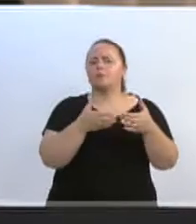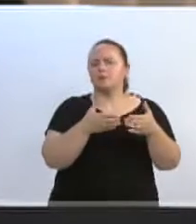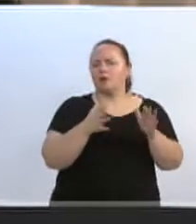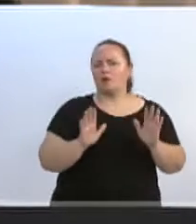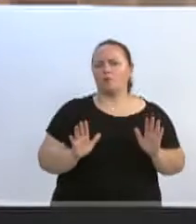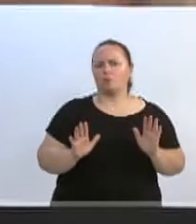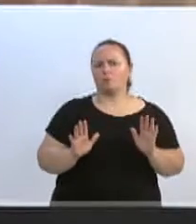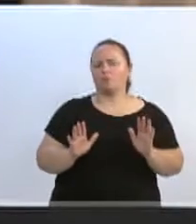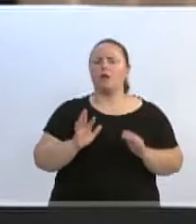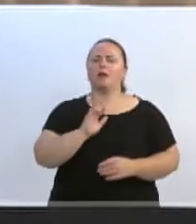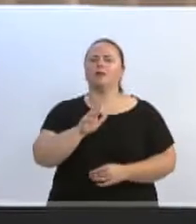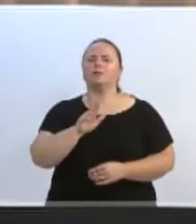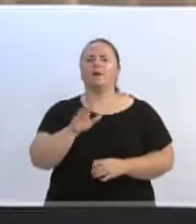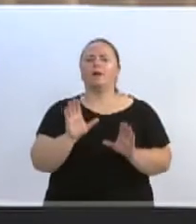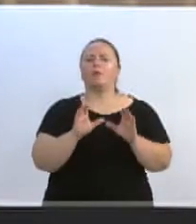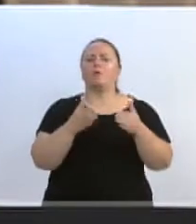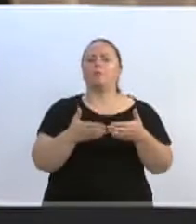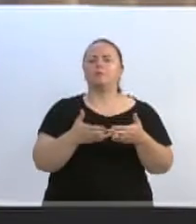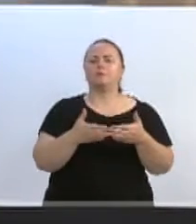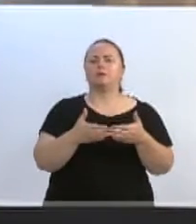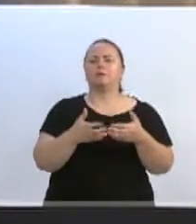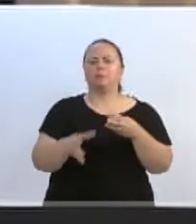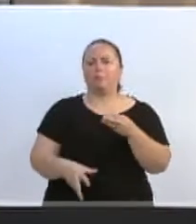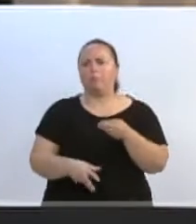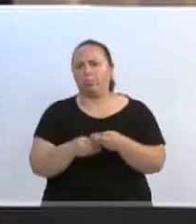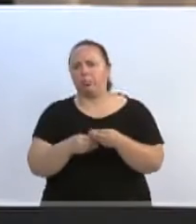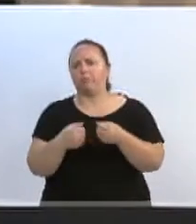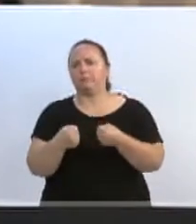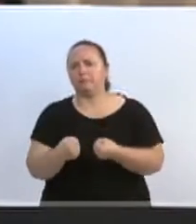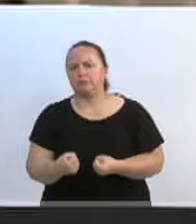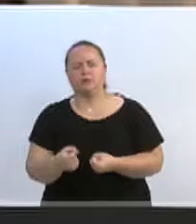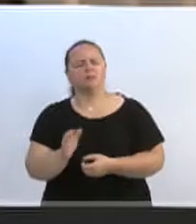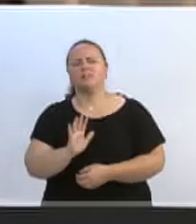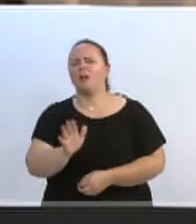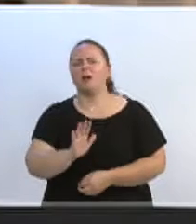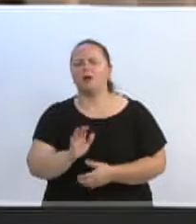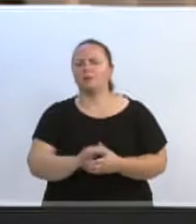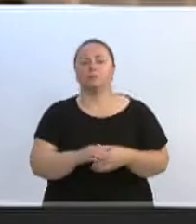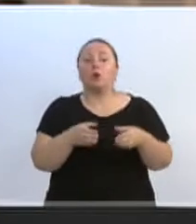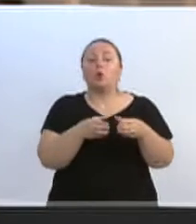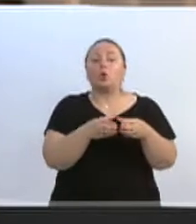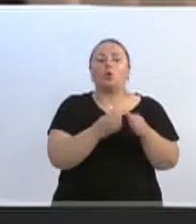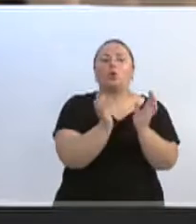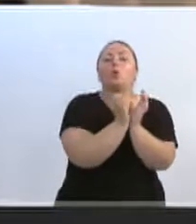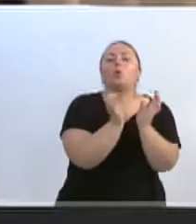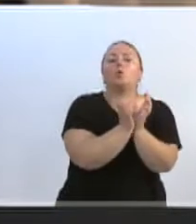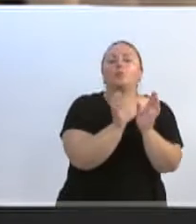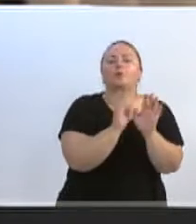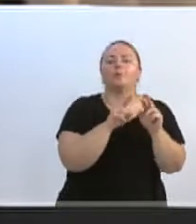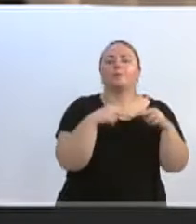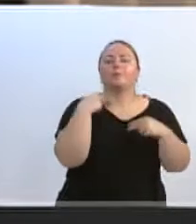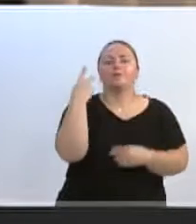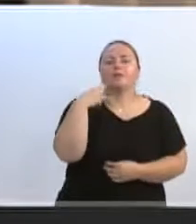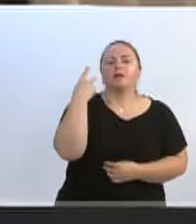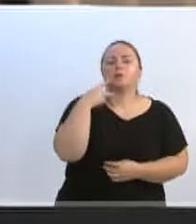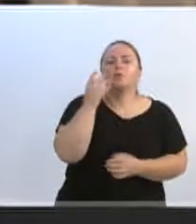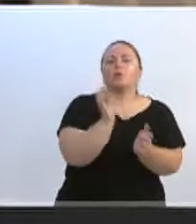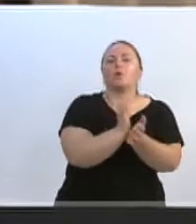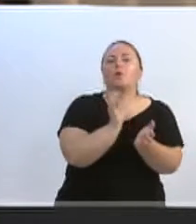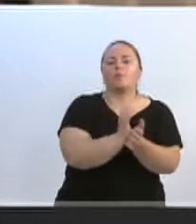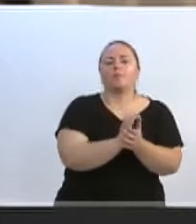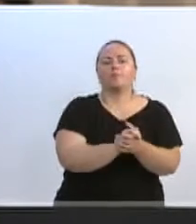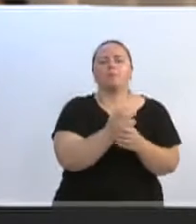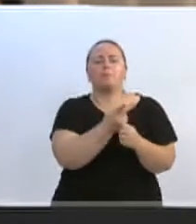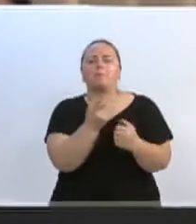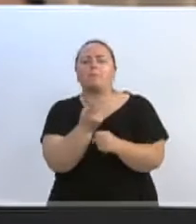não uma comissão para legalizar aqui, para ser mais uma comissão, mas uma comissão de vereadores e procure uns 10 a 12